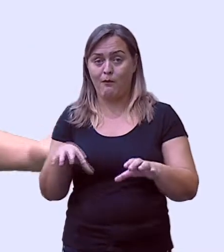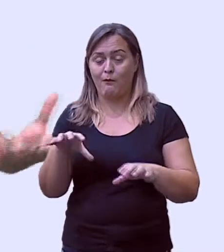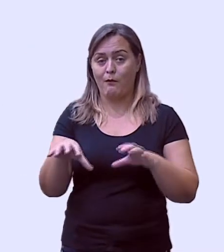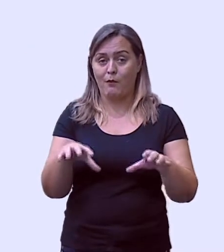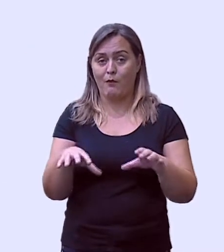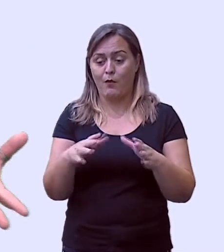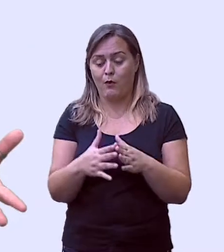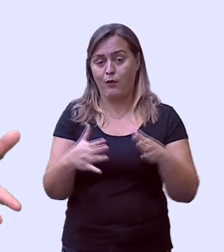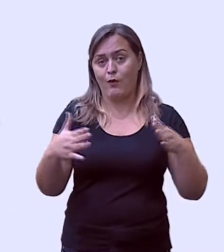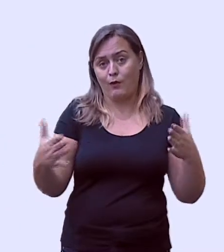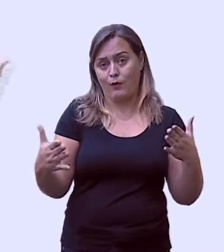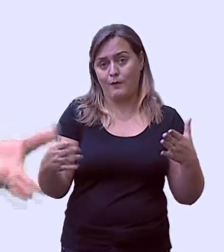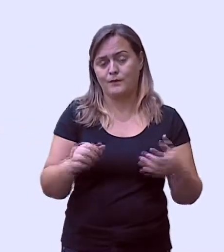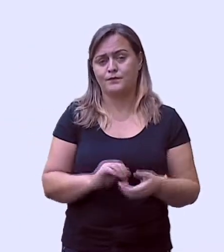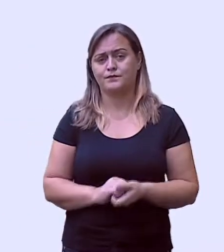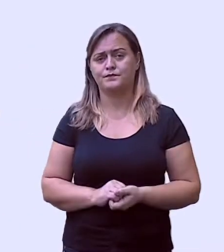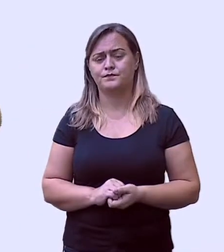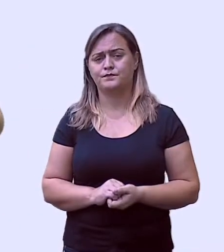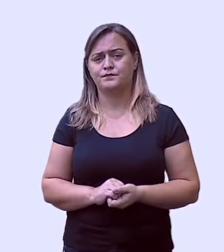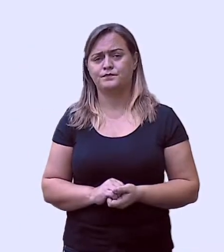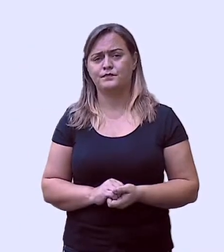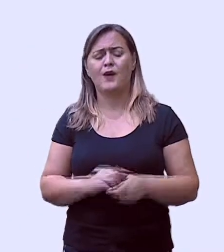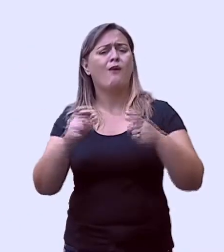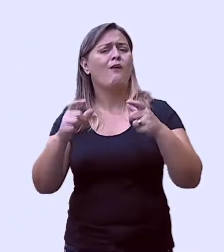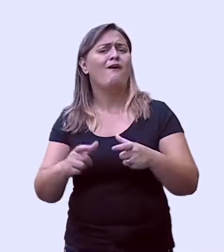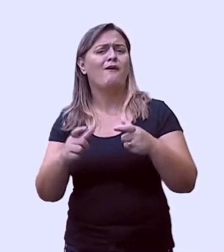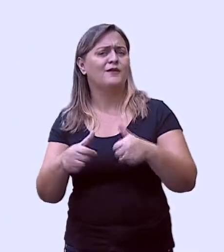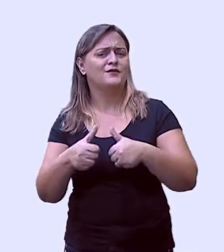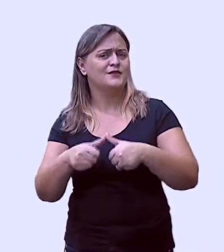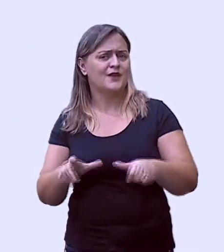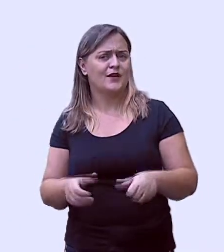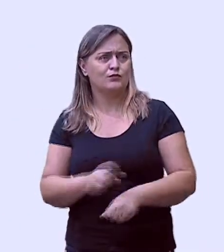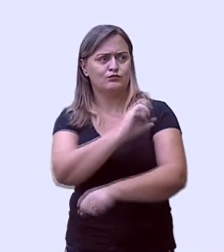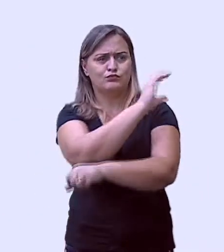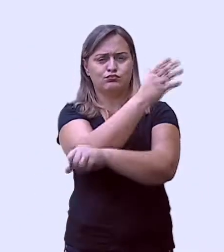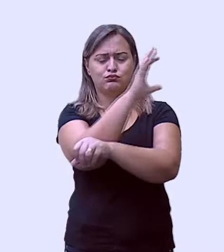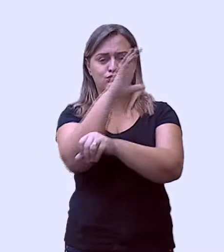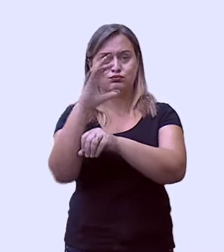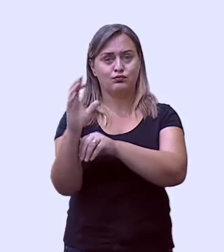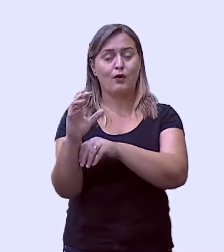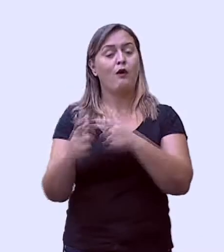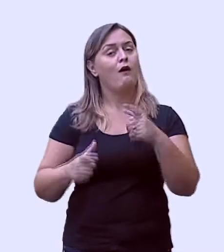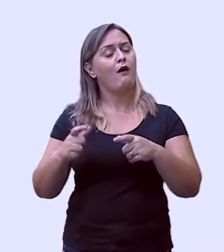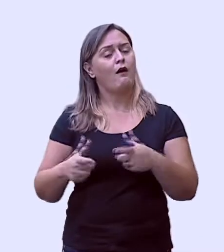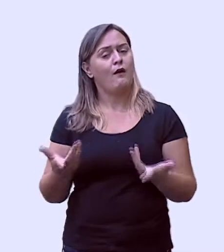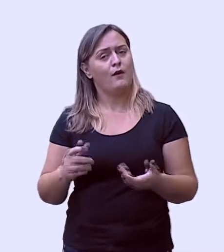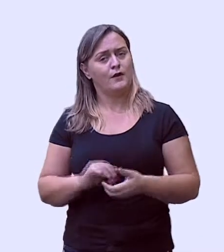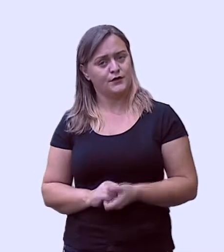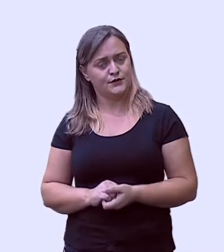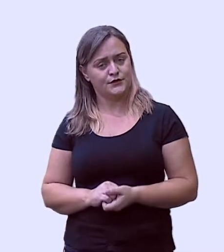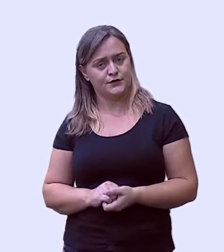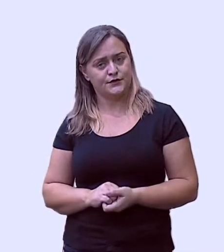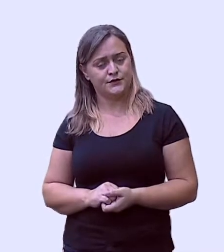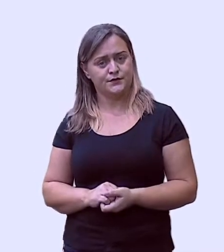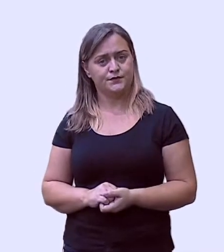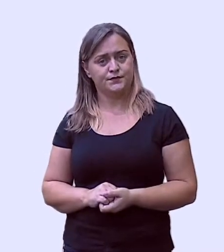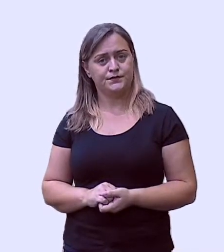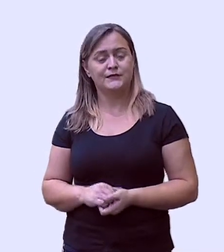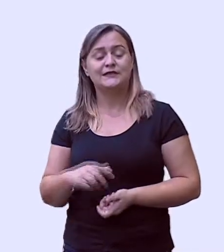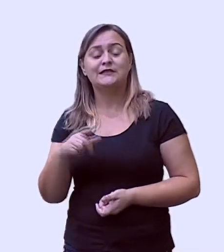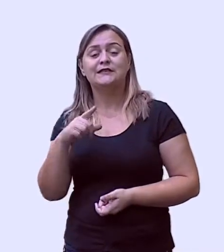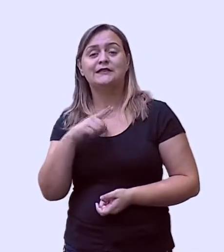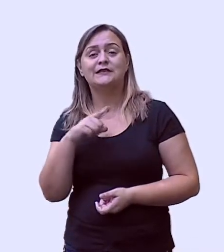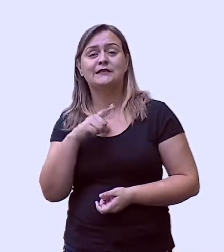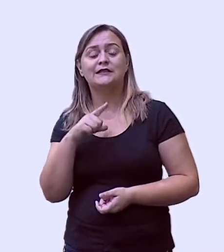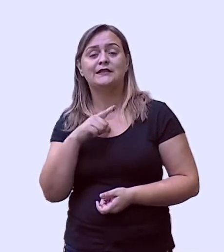Quais são as ameaças? Onde ele está localizado? Bom, é um bioma que está localizado na